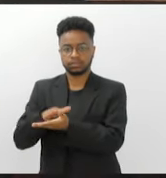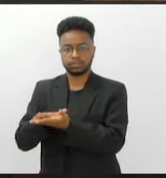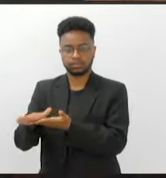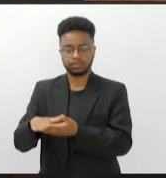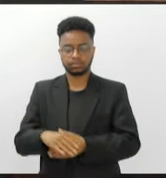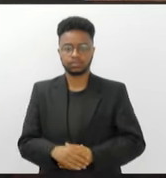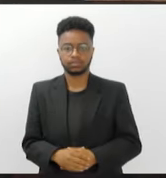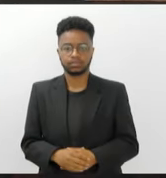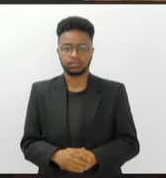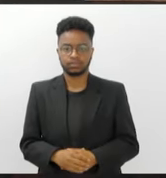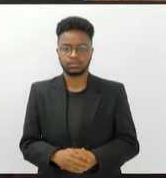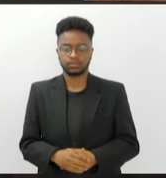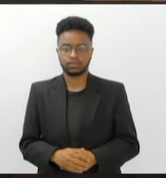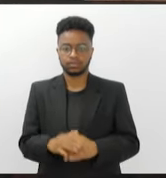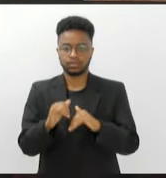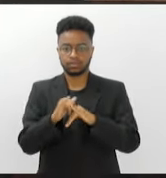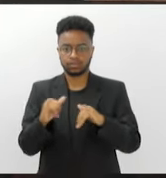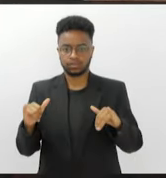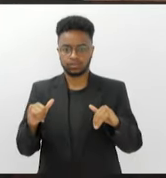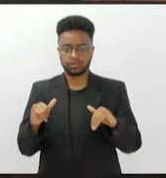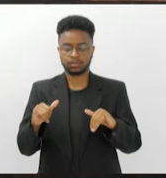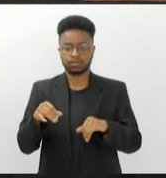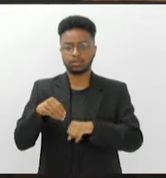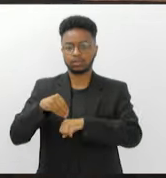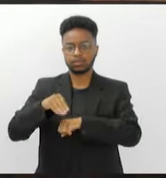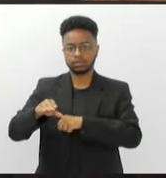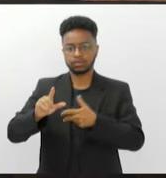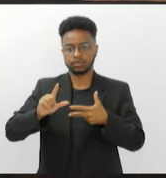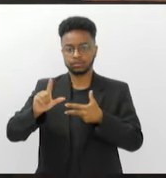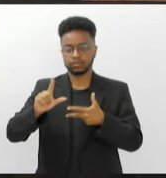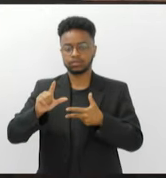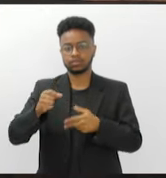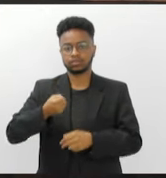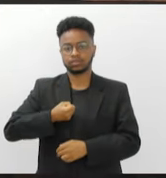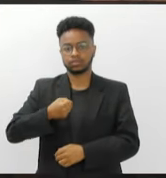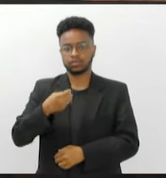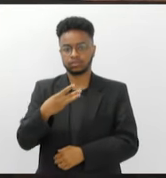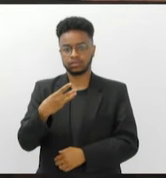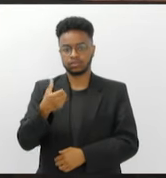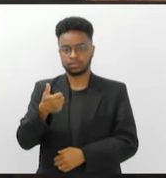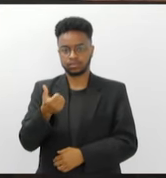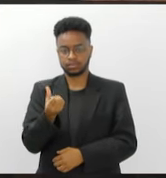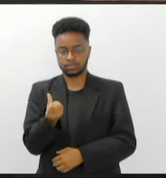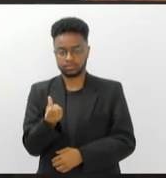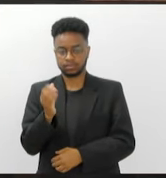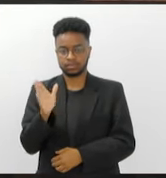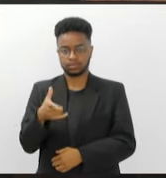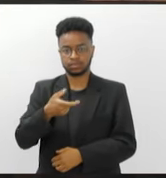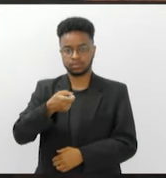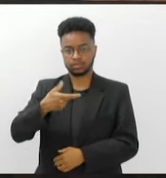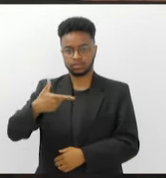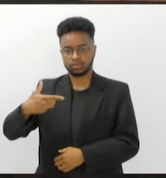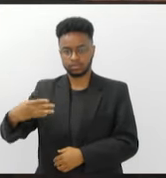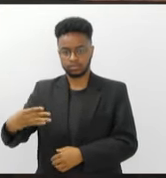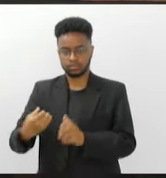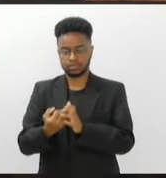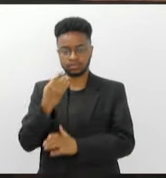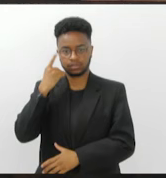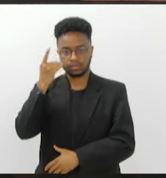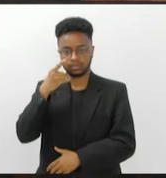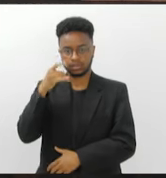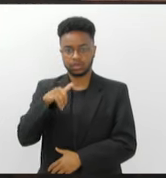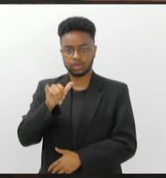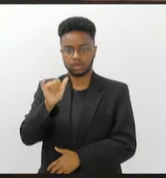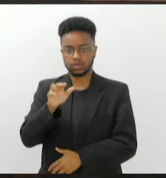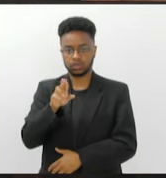publicação. Anuncio indicação legislativa número 316 de 2024, de autoria do deputado